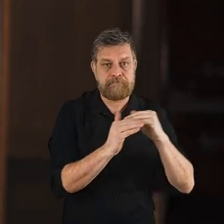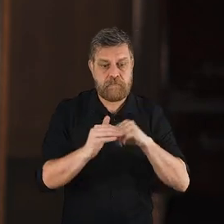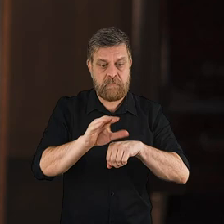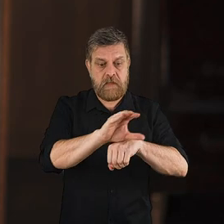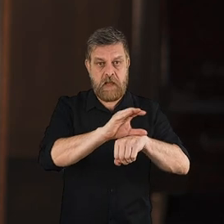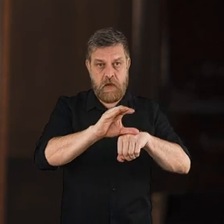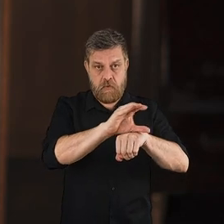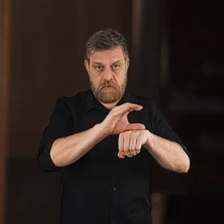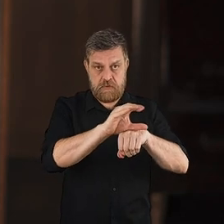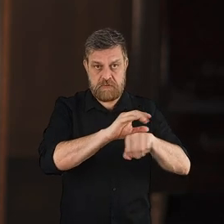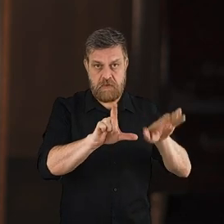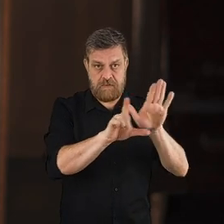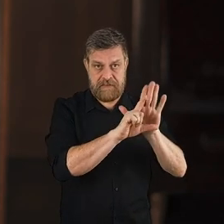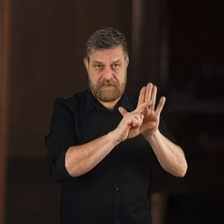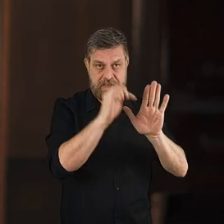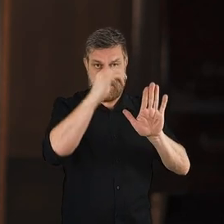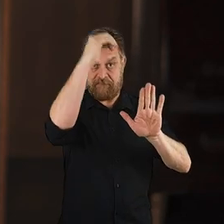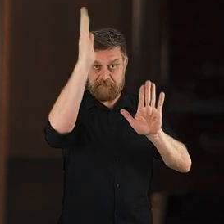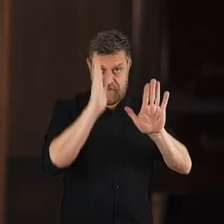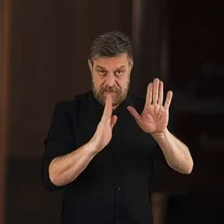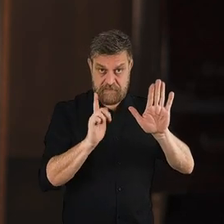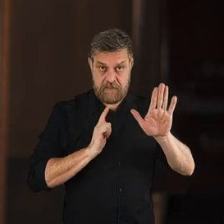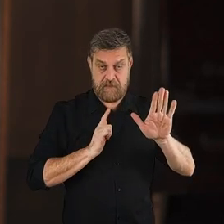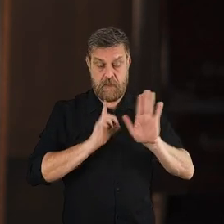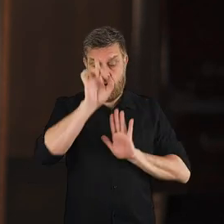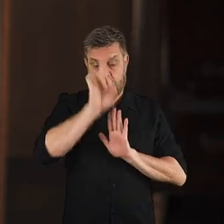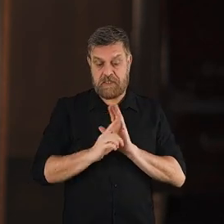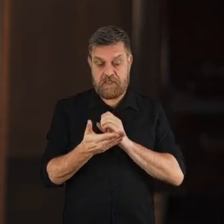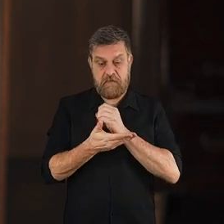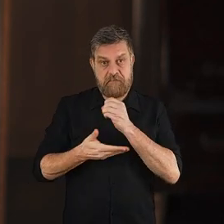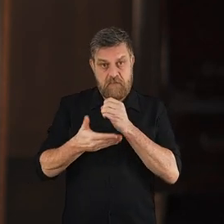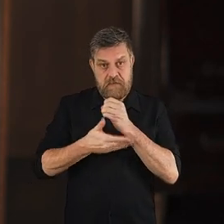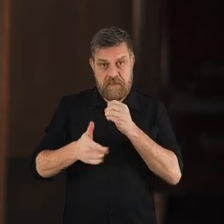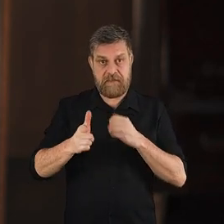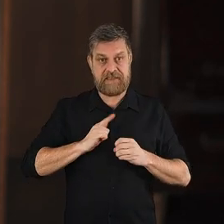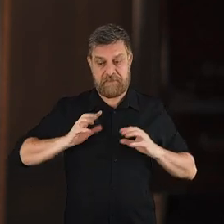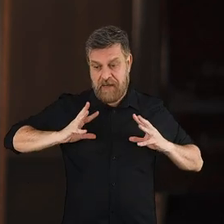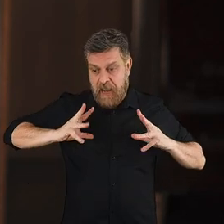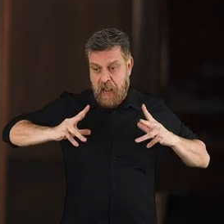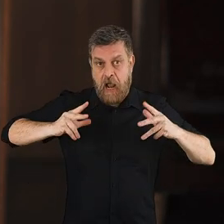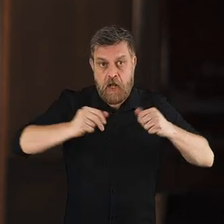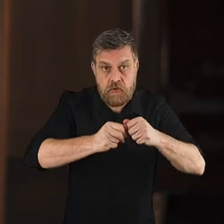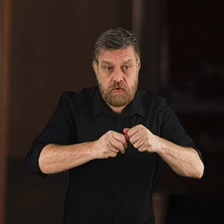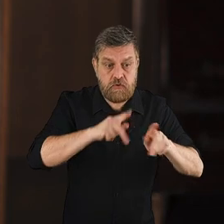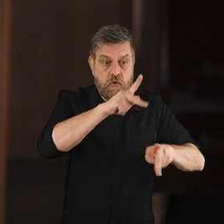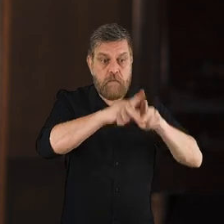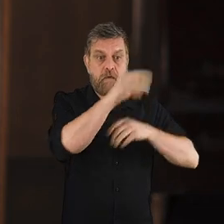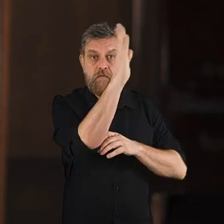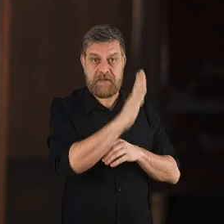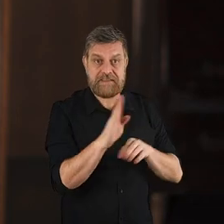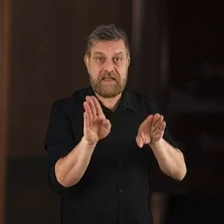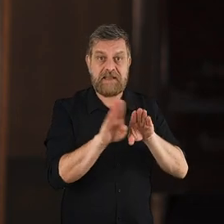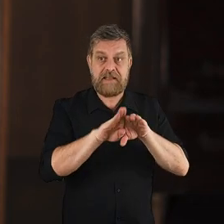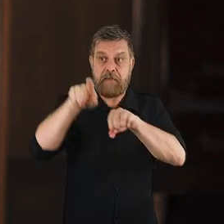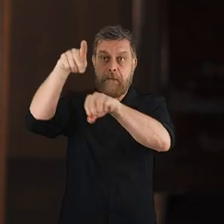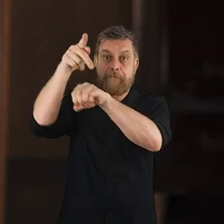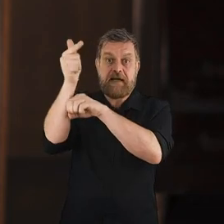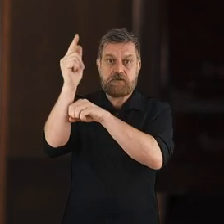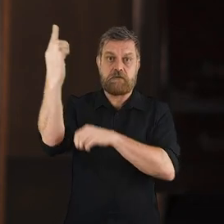Constituição brasileira, está escrito lá. Os direitos fundamentais são garantidos a todos os brasileiros e aos